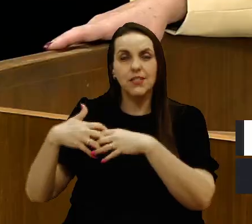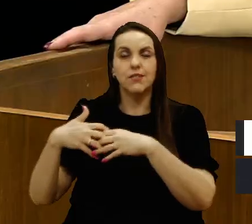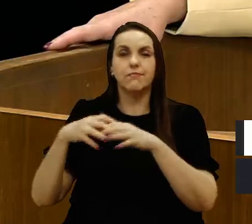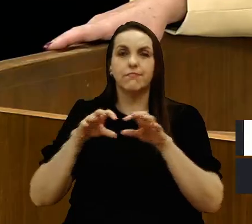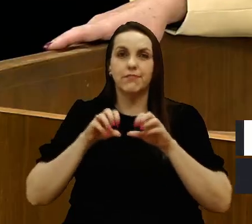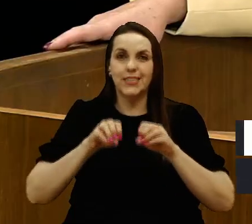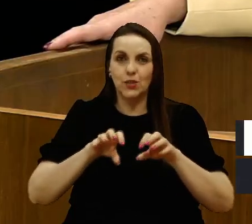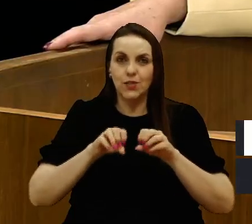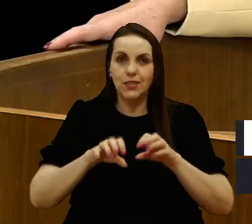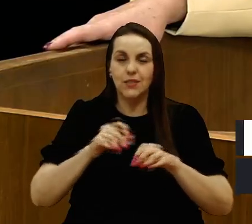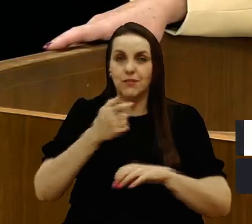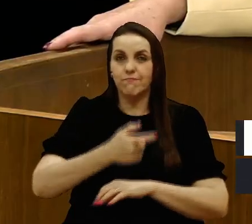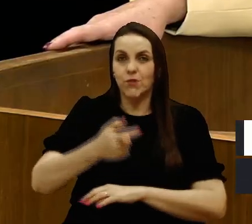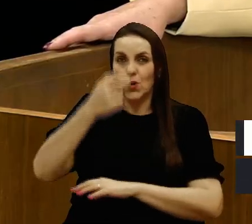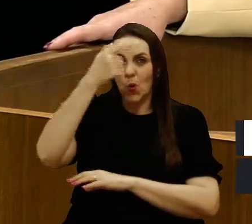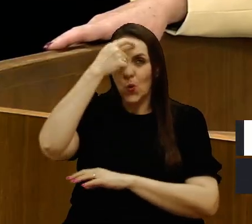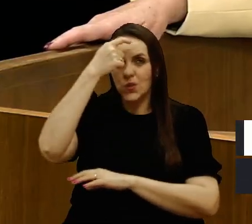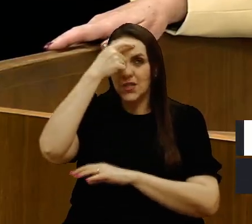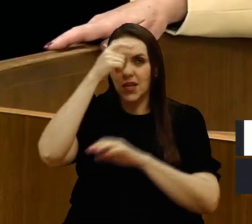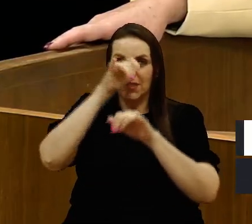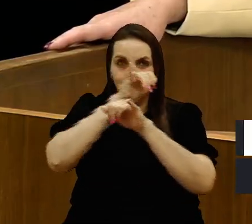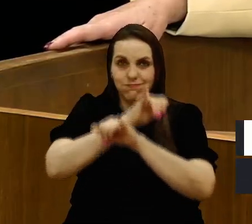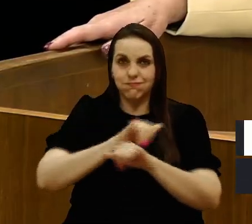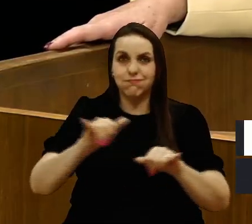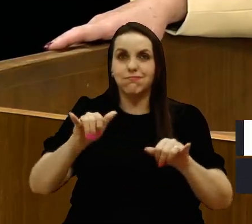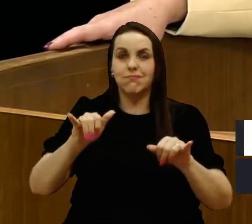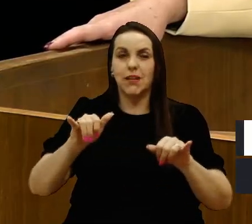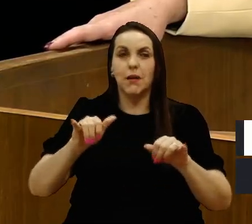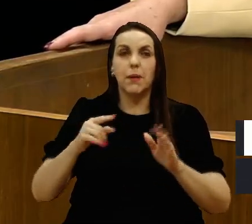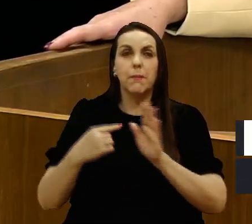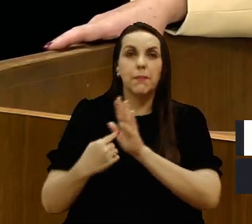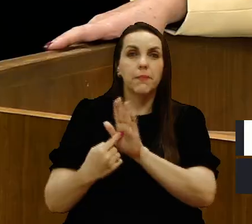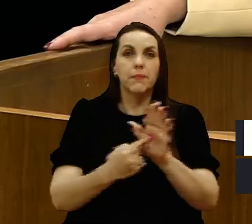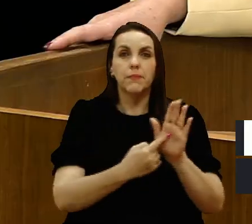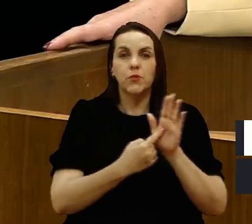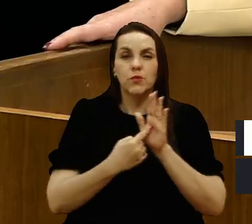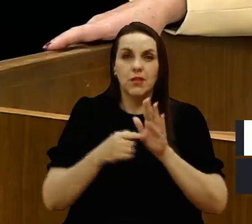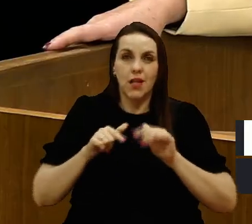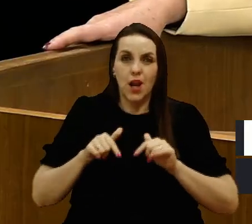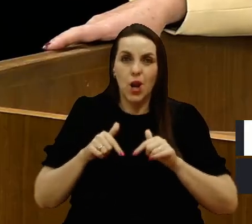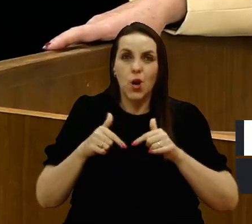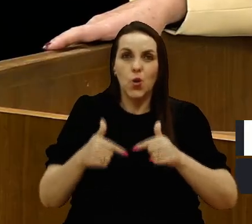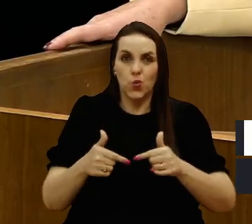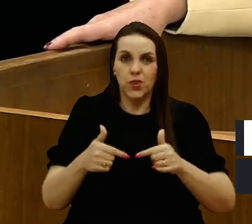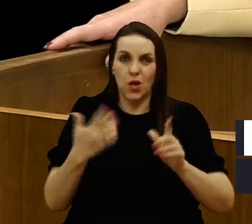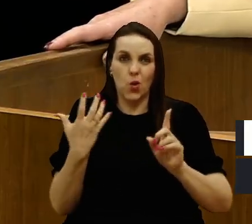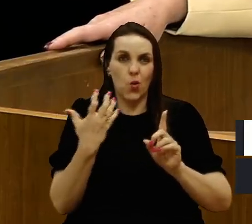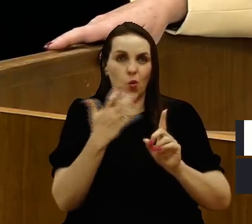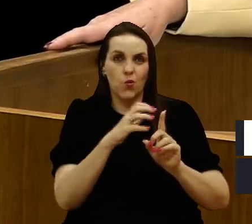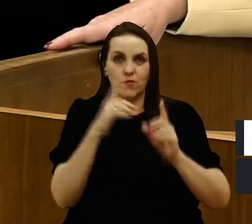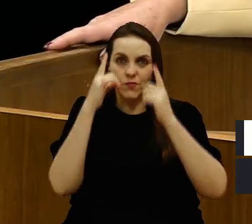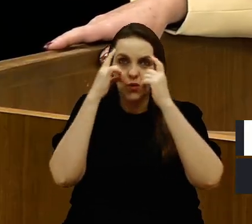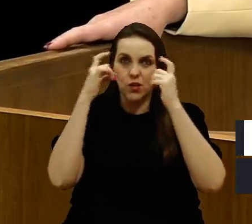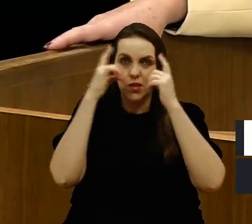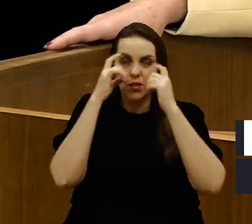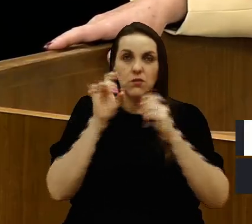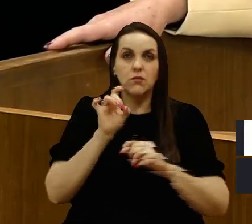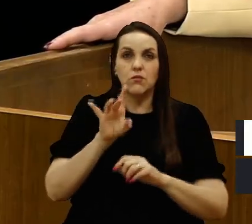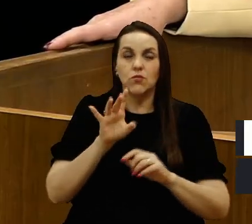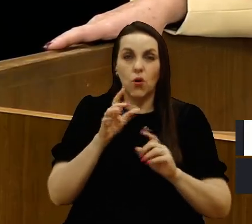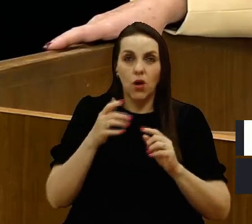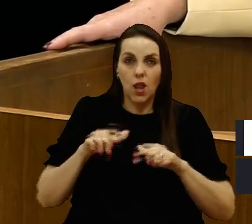de conscientização, e uma data para mostrar que a luta contra a violência, ela não é só uma luta